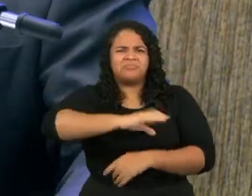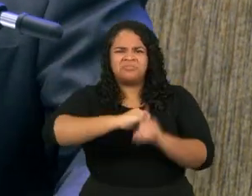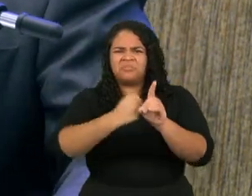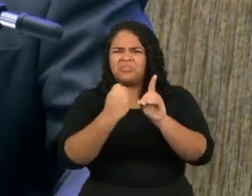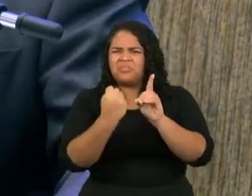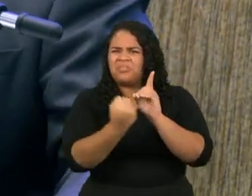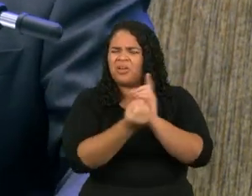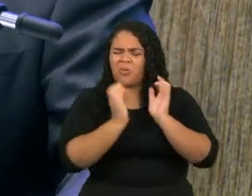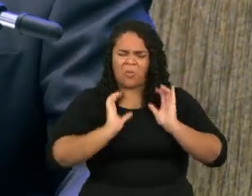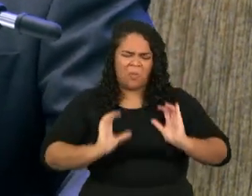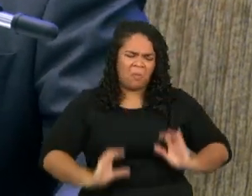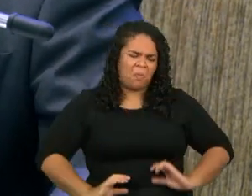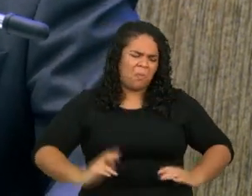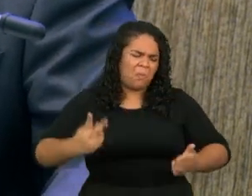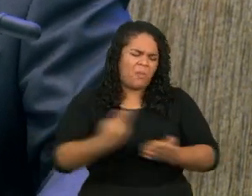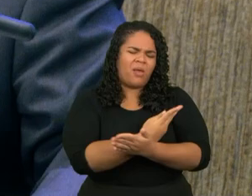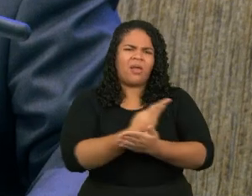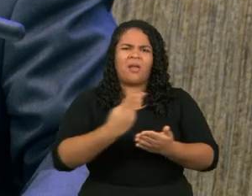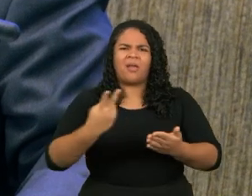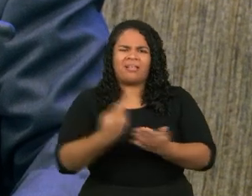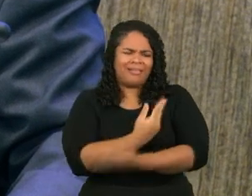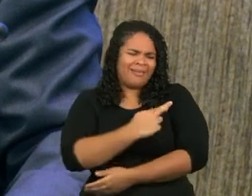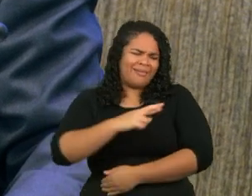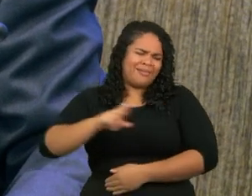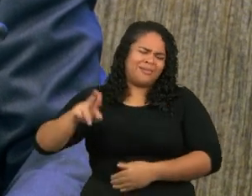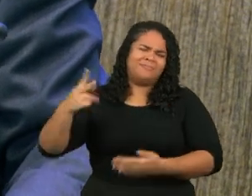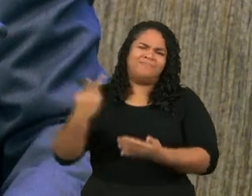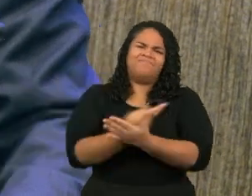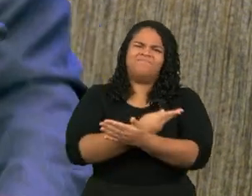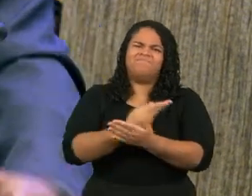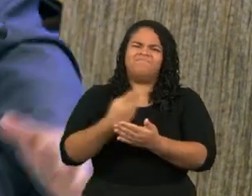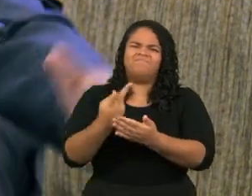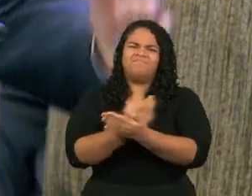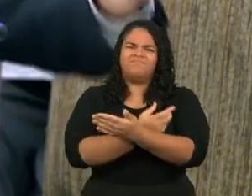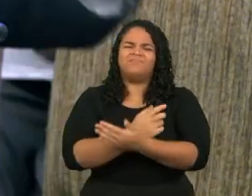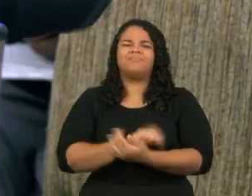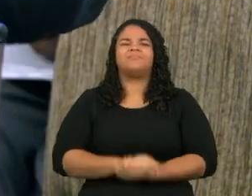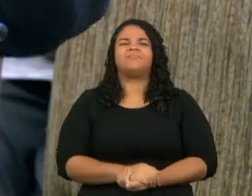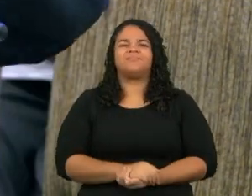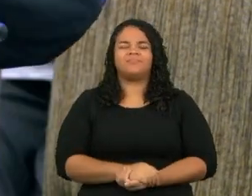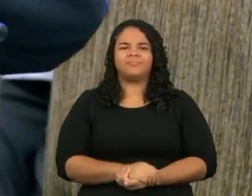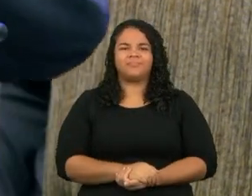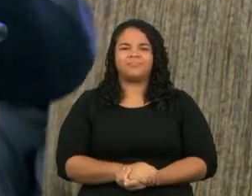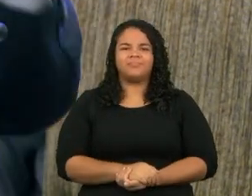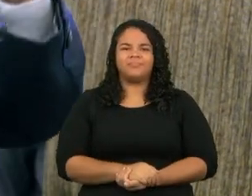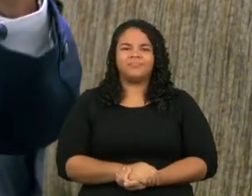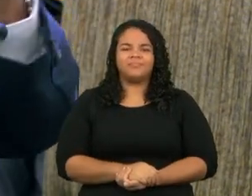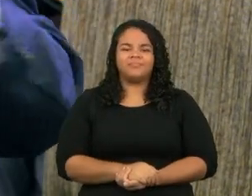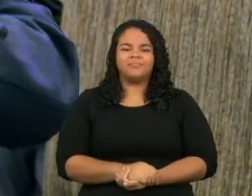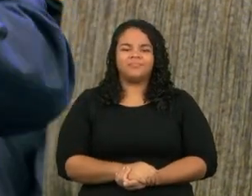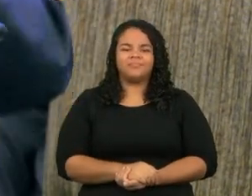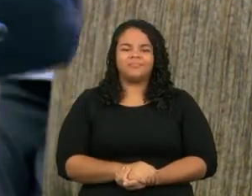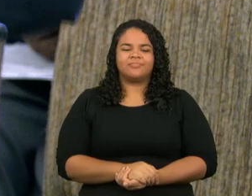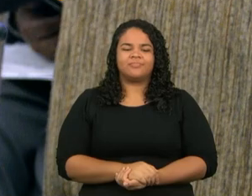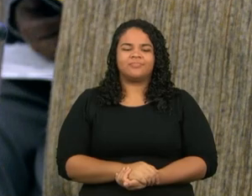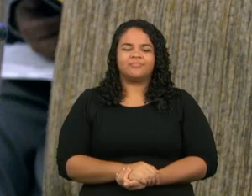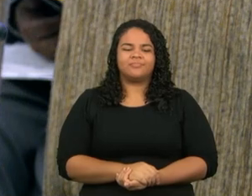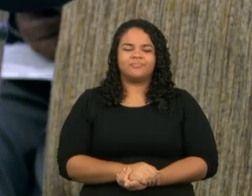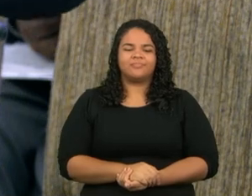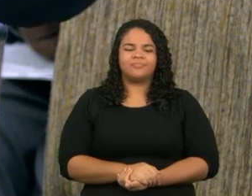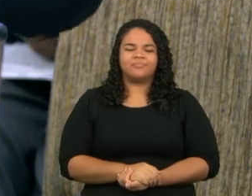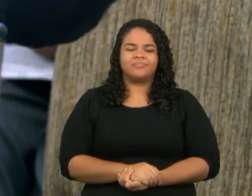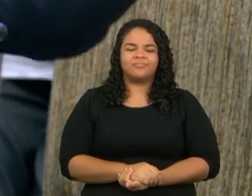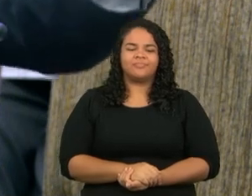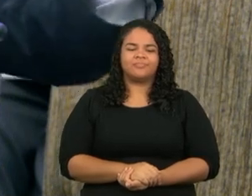era uma cidade que poderíamos dizer uma Encruzilhada Para onde atravessavam para